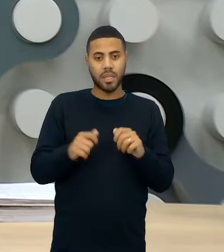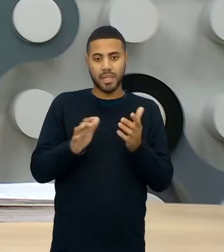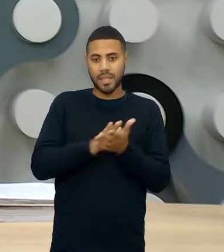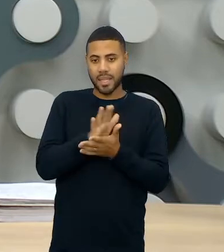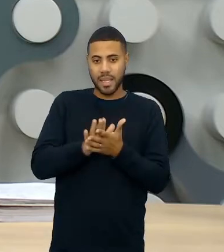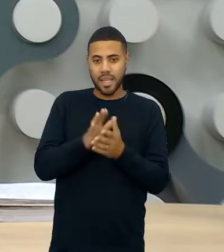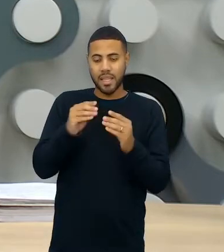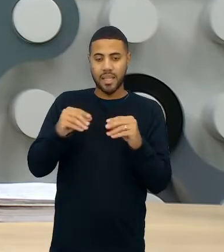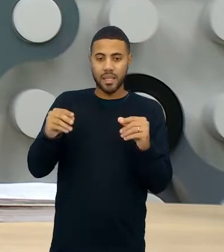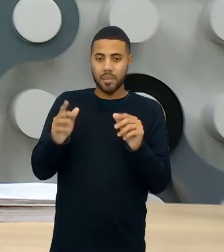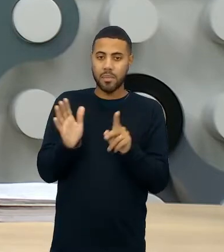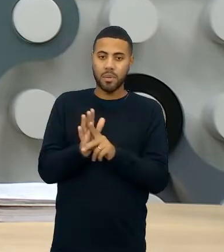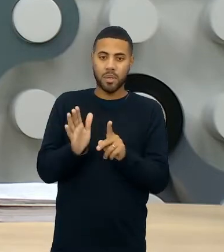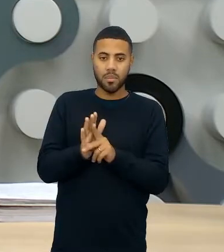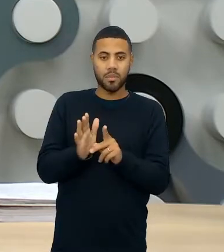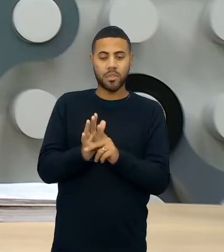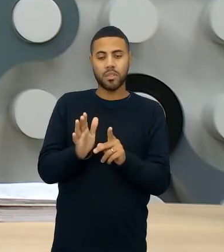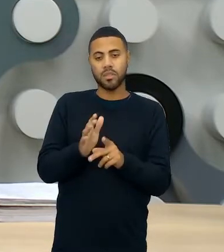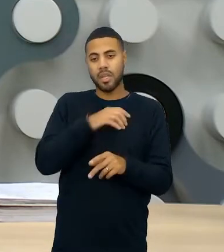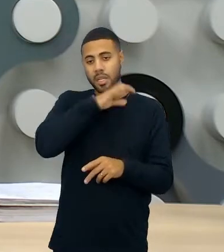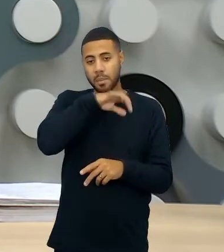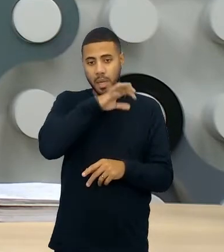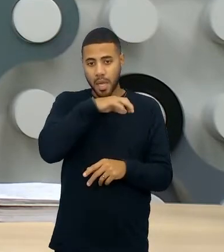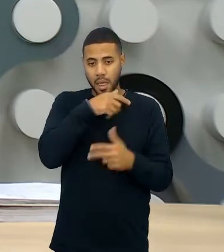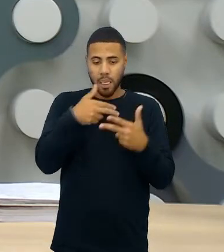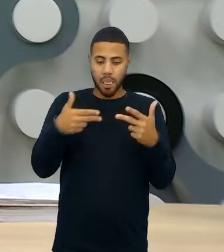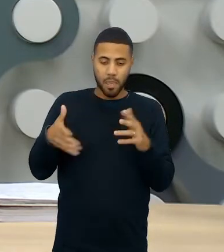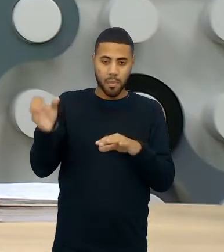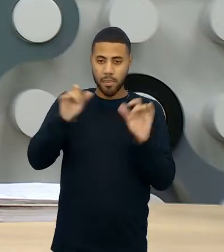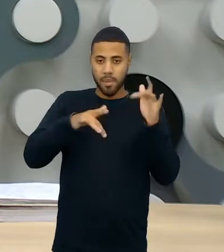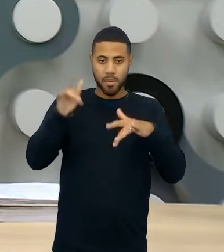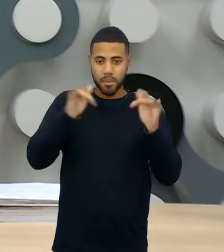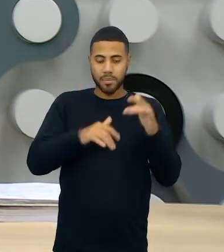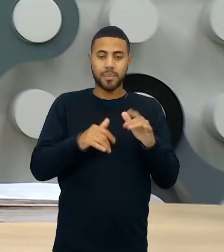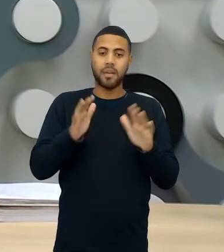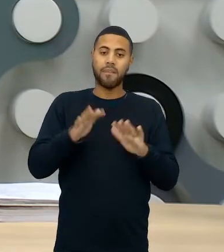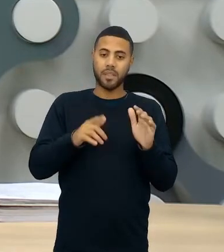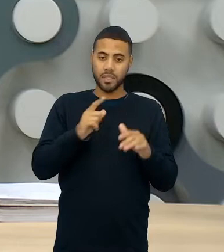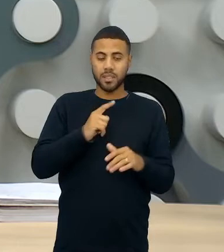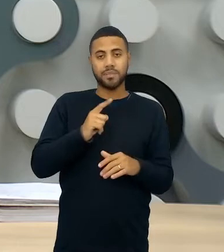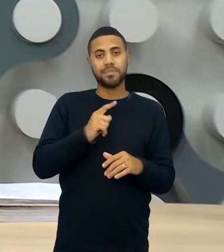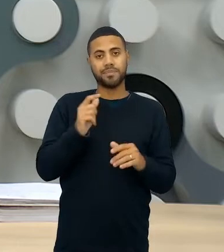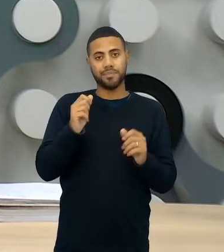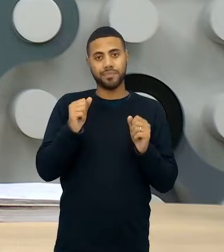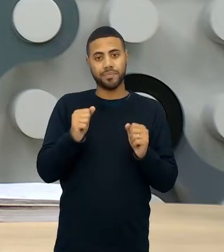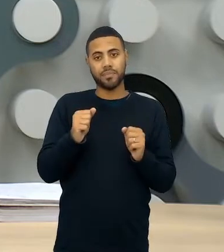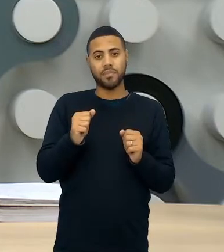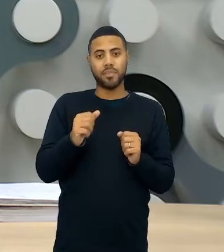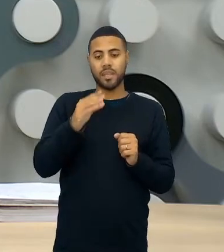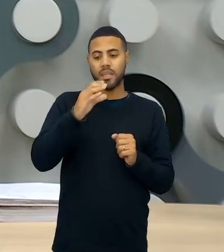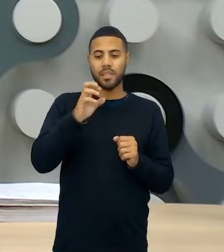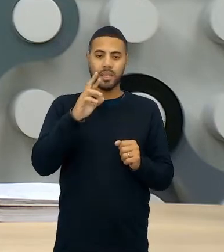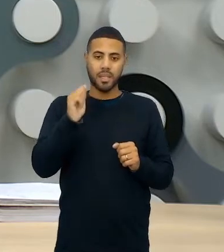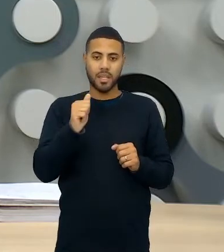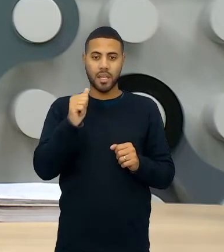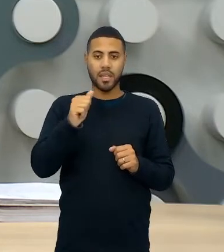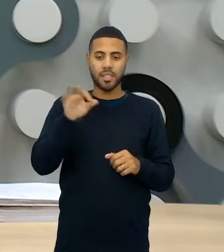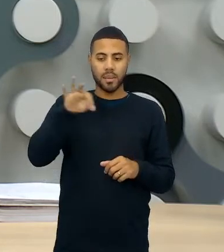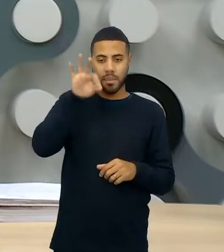ingredientes provenientes, né, de animais. Por exemplo, existem cosméticos que utilizam cera de abelha,